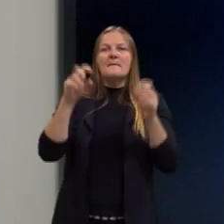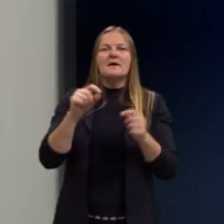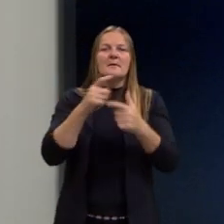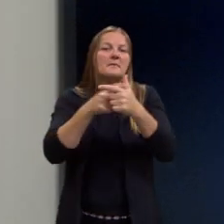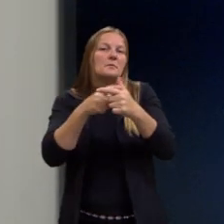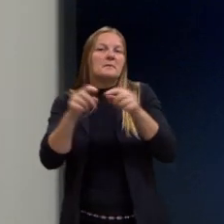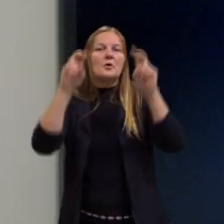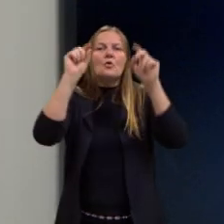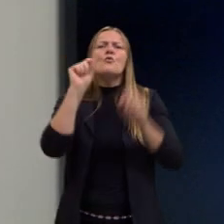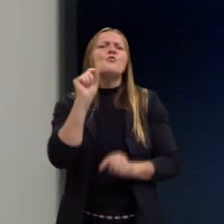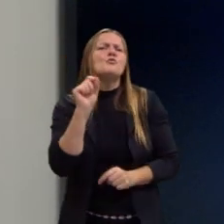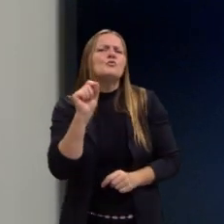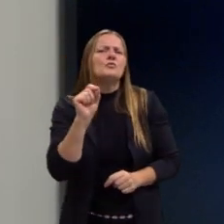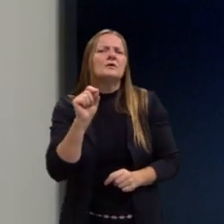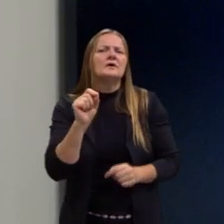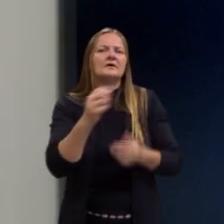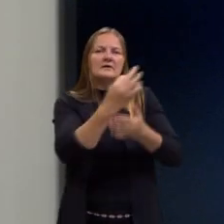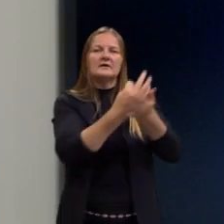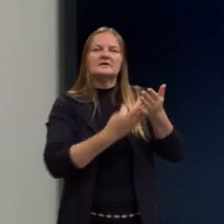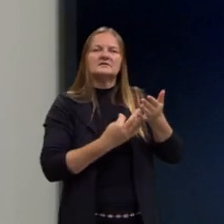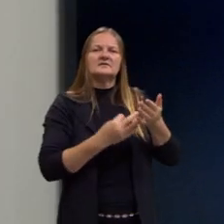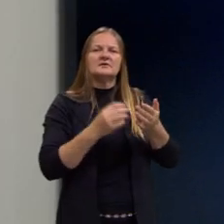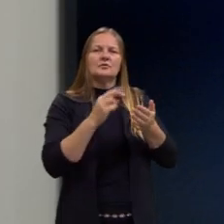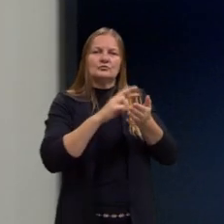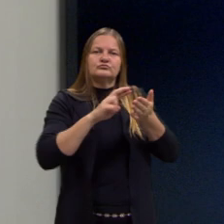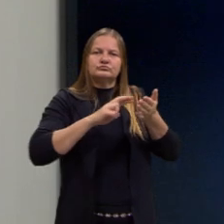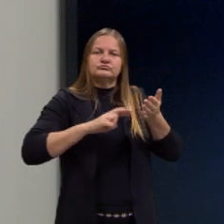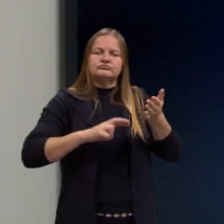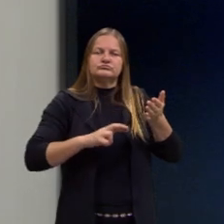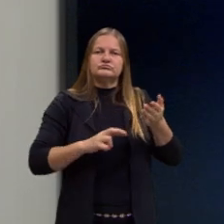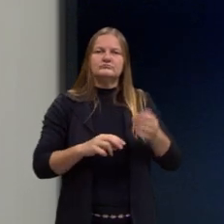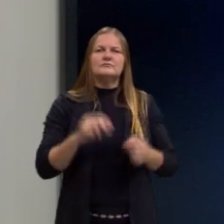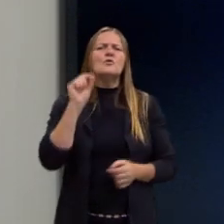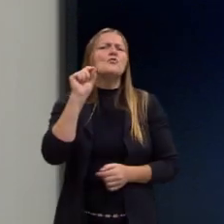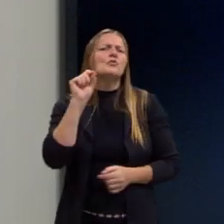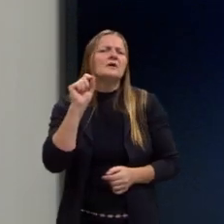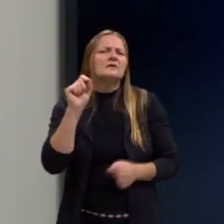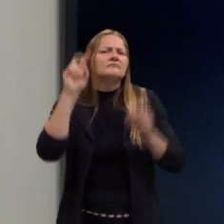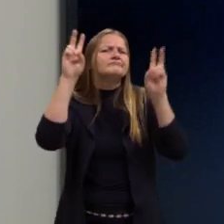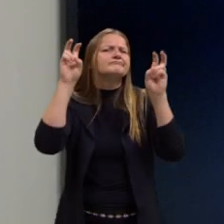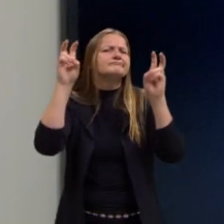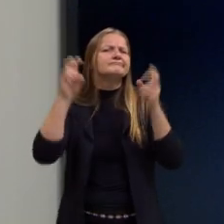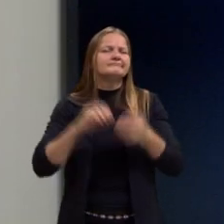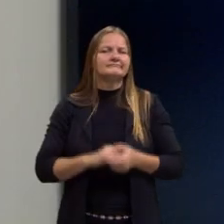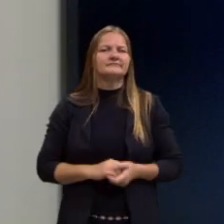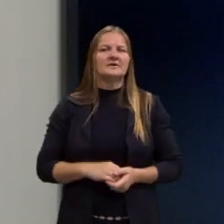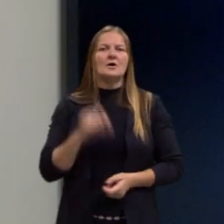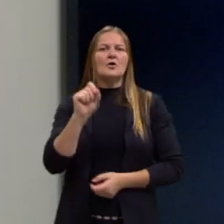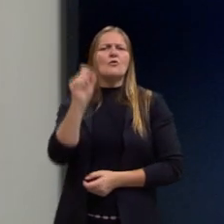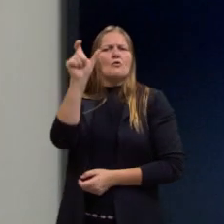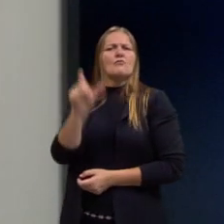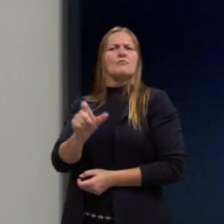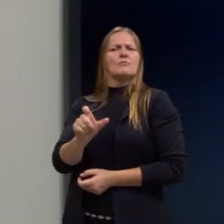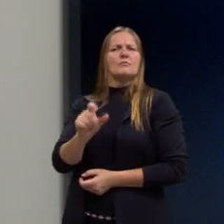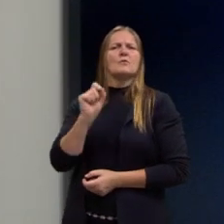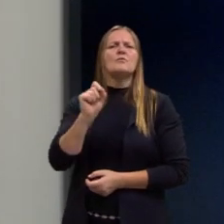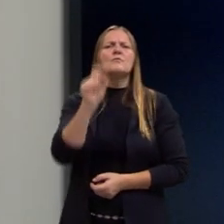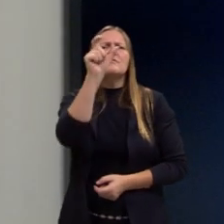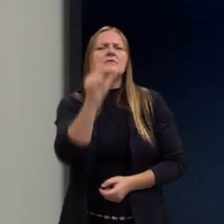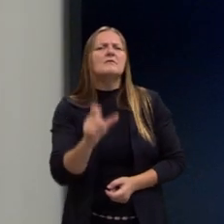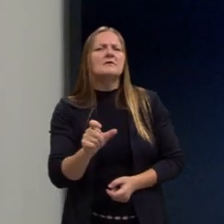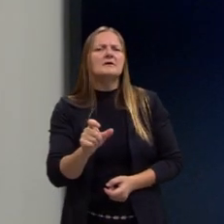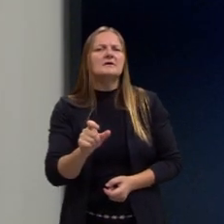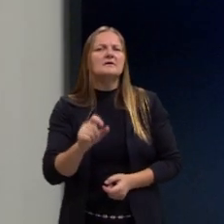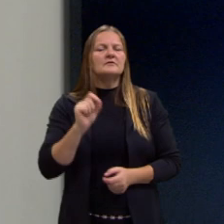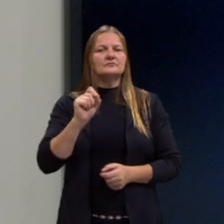esse o que ele é o tema ou problema que foi lançado no início da minha redação depois quem quem